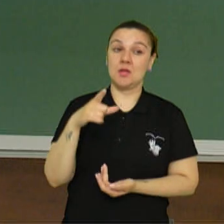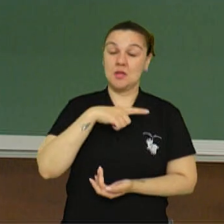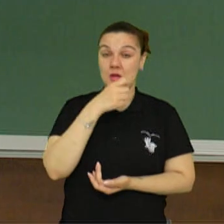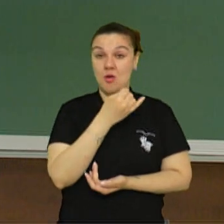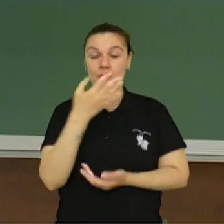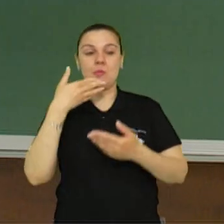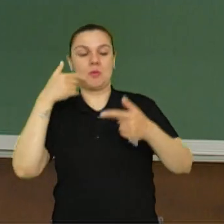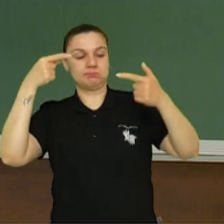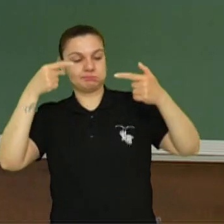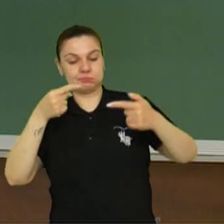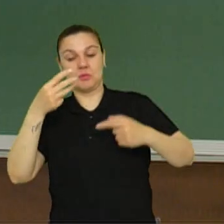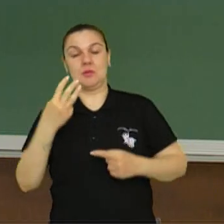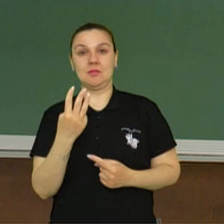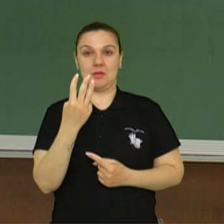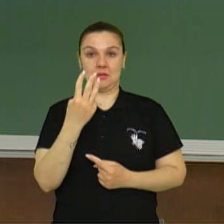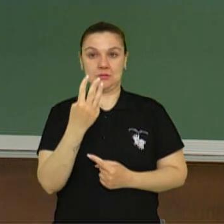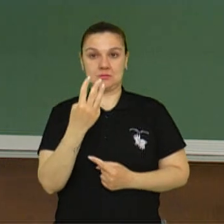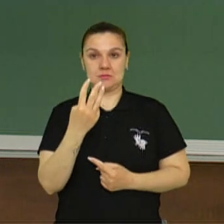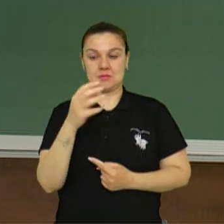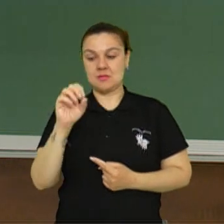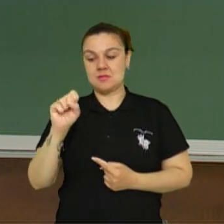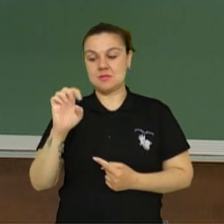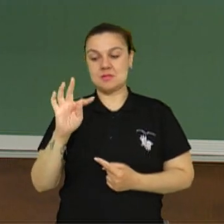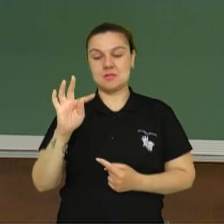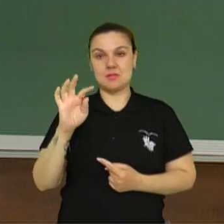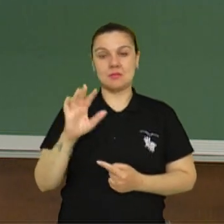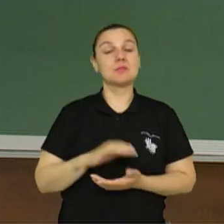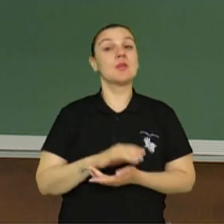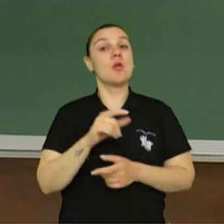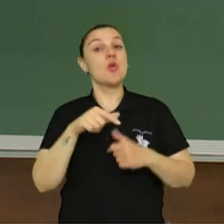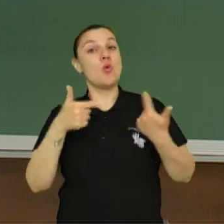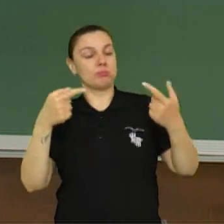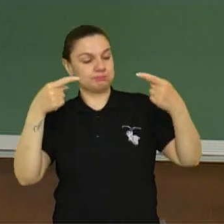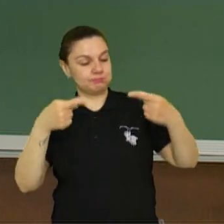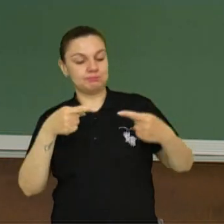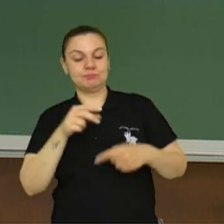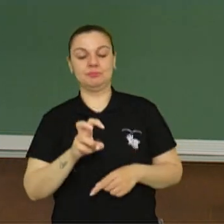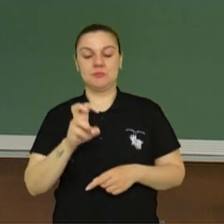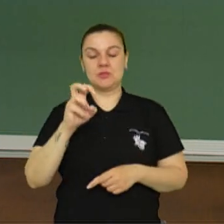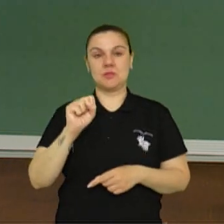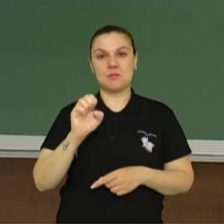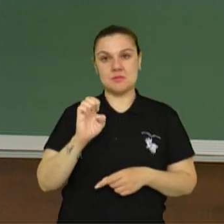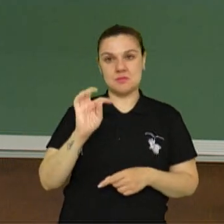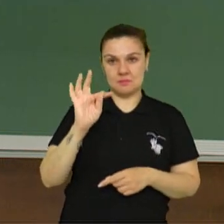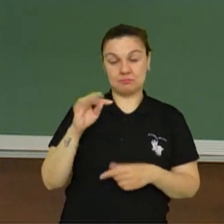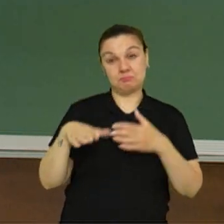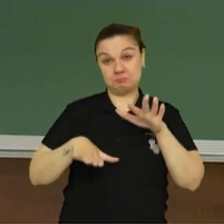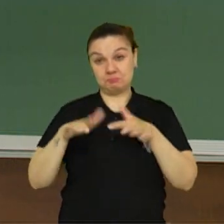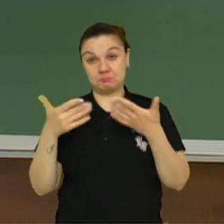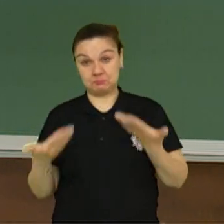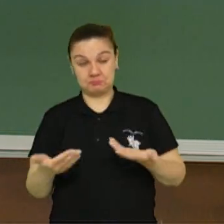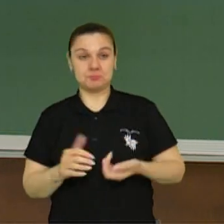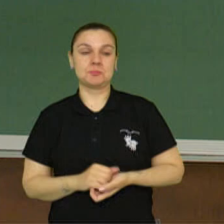melhor de 3, tem torneios que são melhor de 5. Aí depende de qual é o torneio que a pessoa está participando.